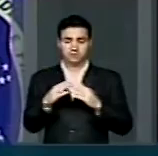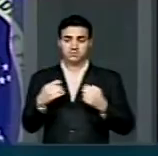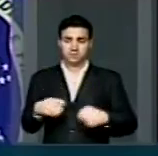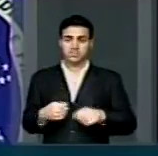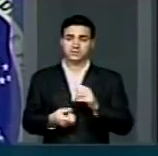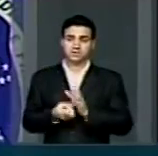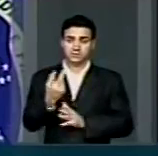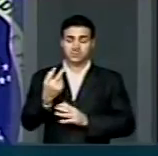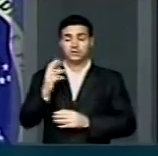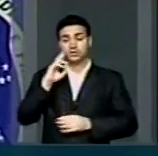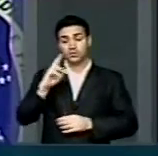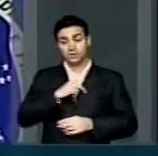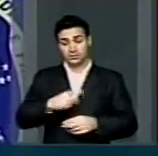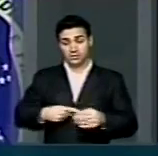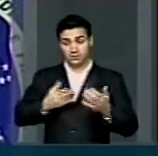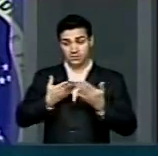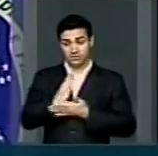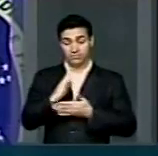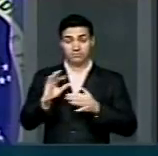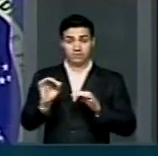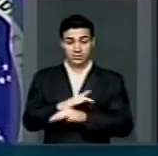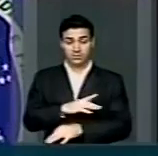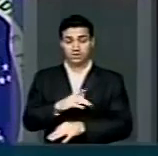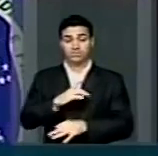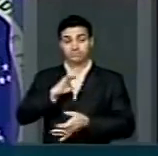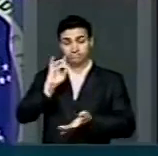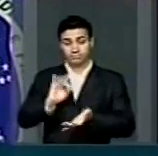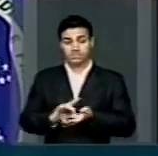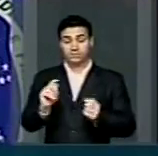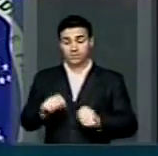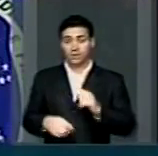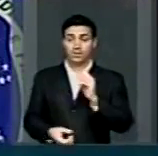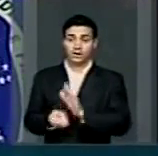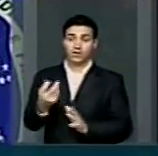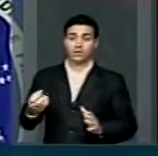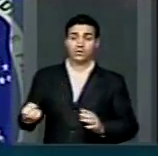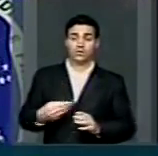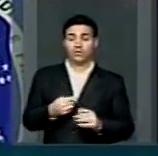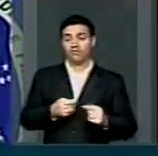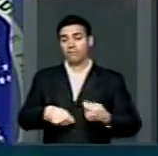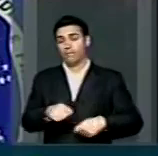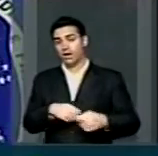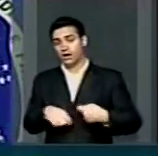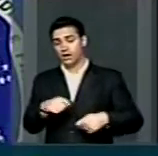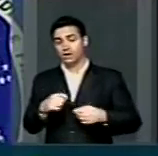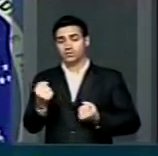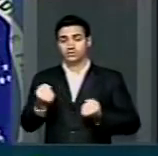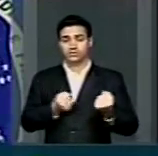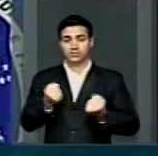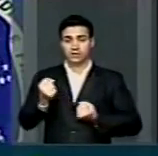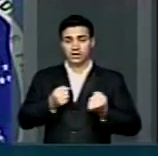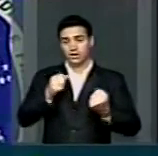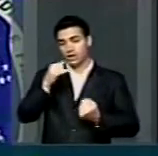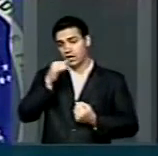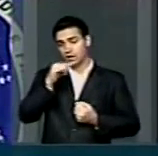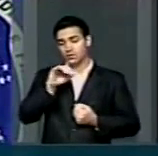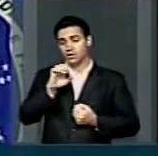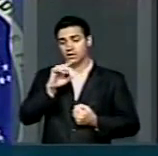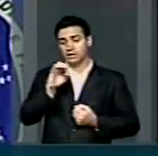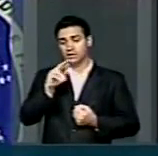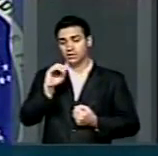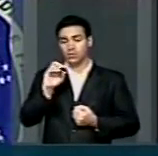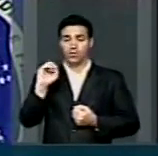presidente, com esta aprovação torna-se real a criação de um novo mercado de veículos elétricos